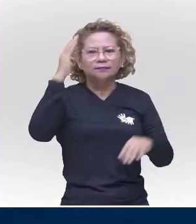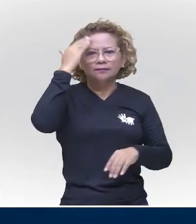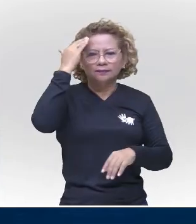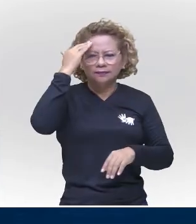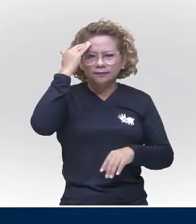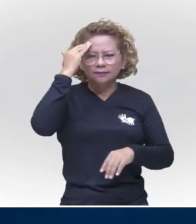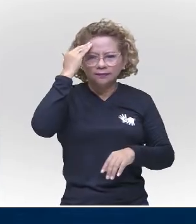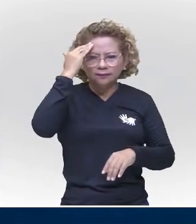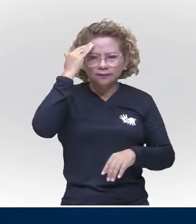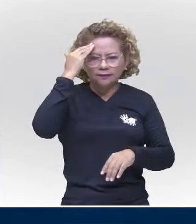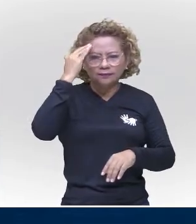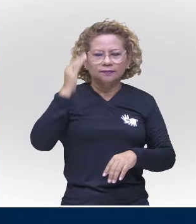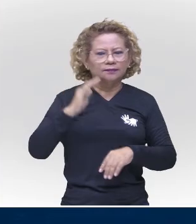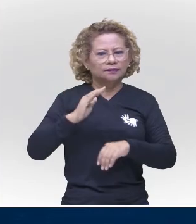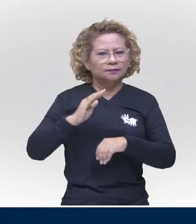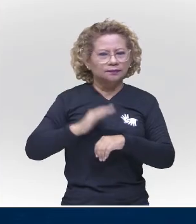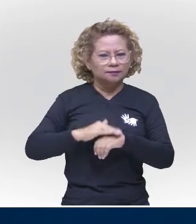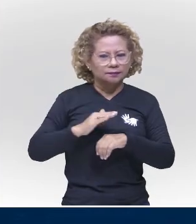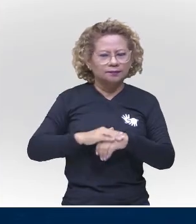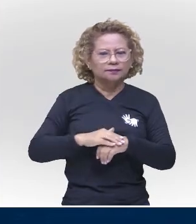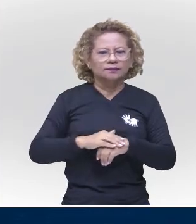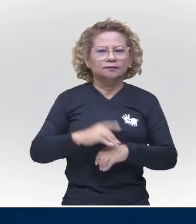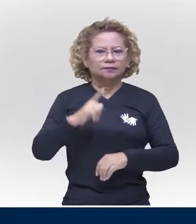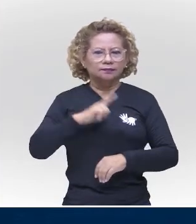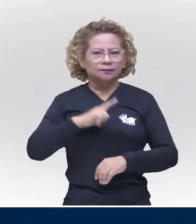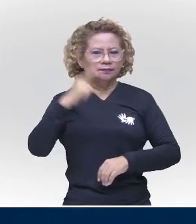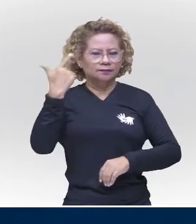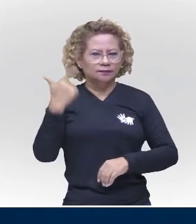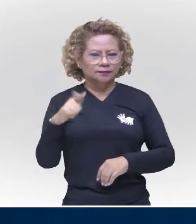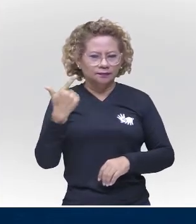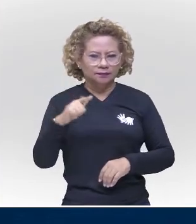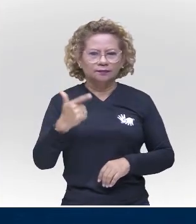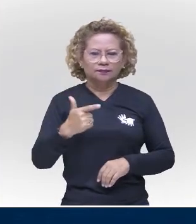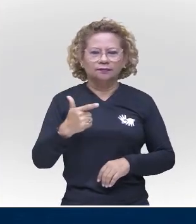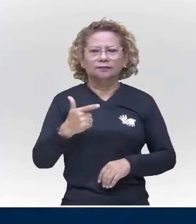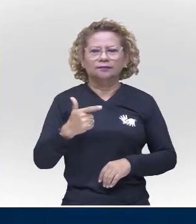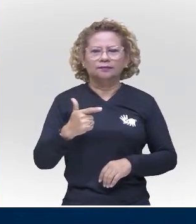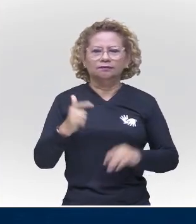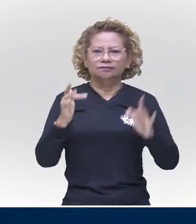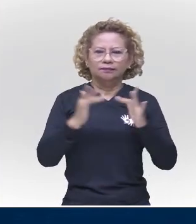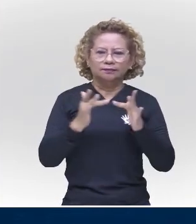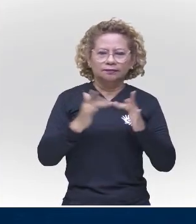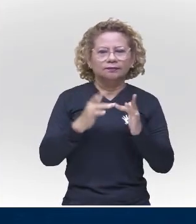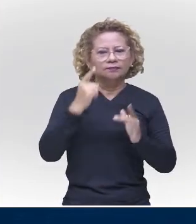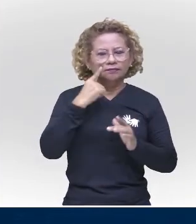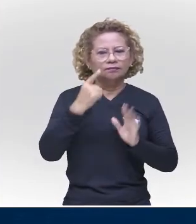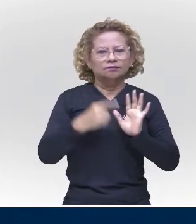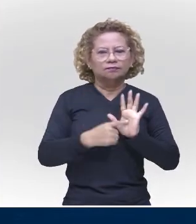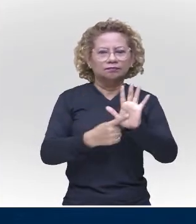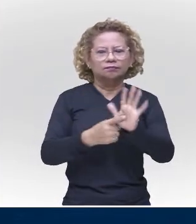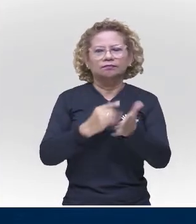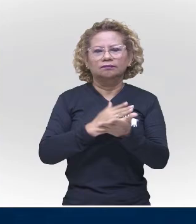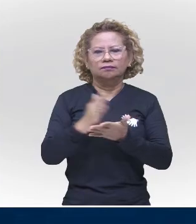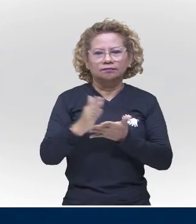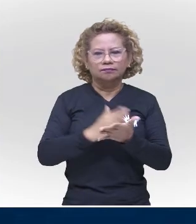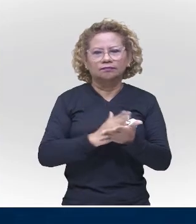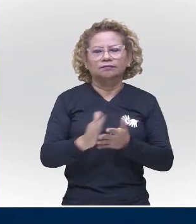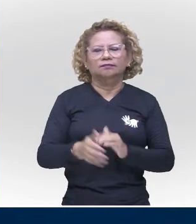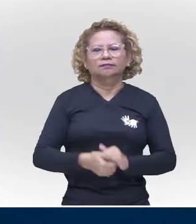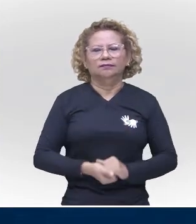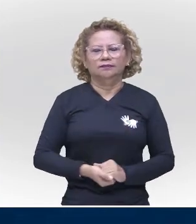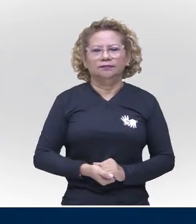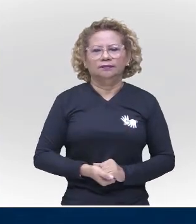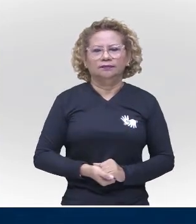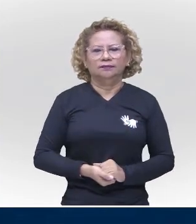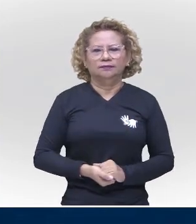dessa interação e não interação dos esportes individuais, eu trouxe alguns aqui para apresentar para vocês.